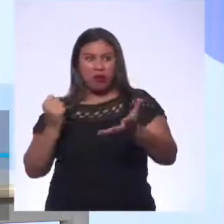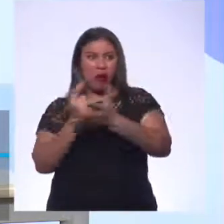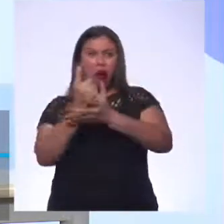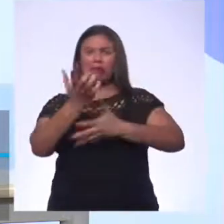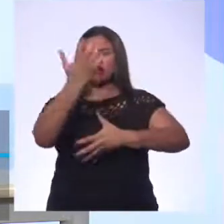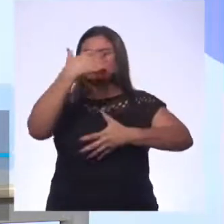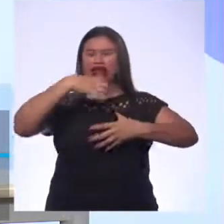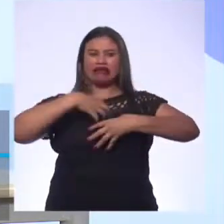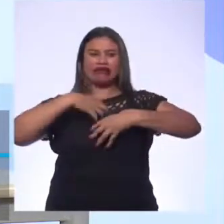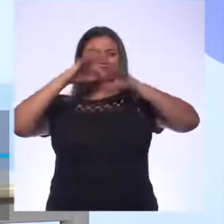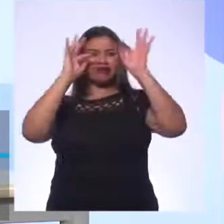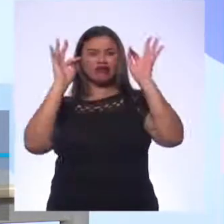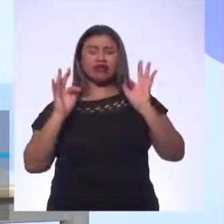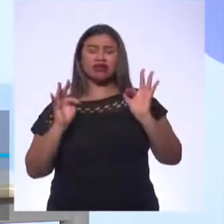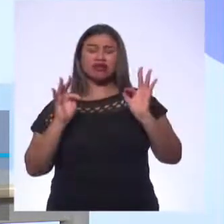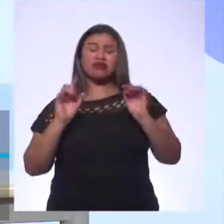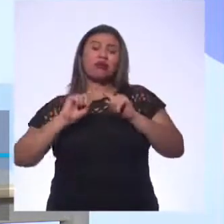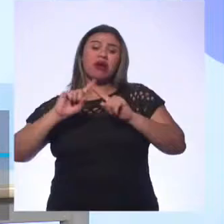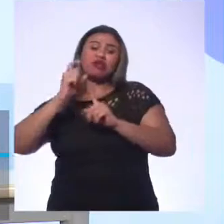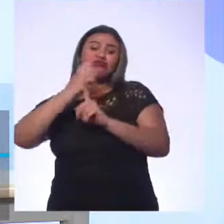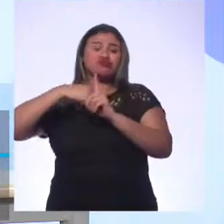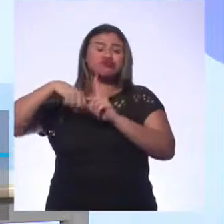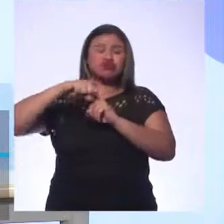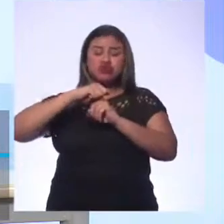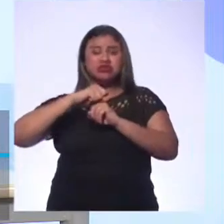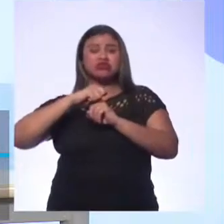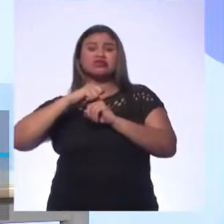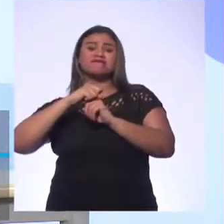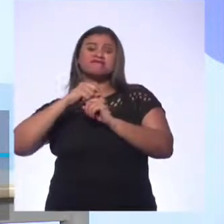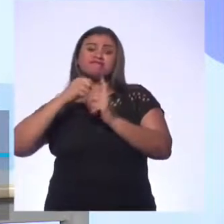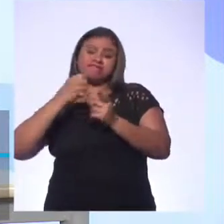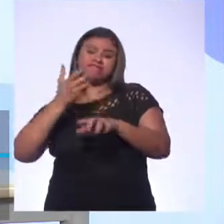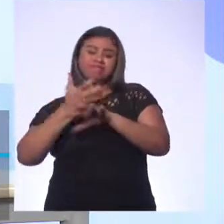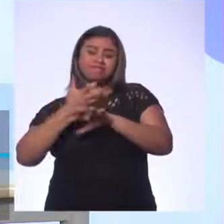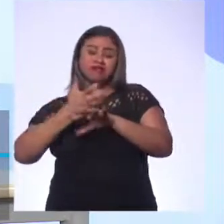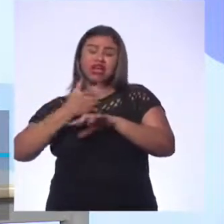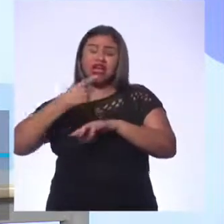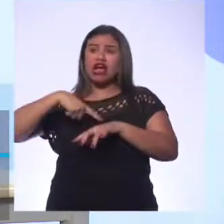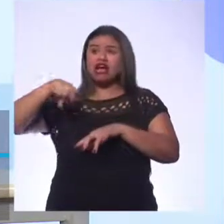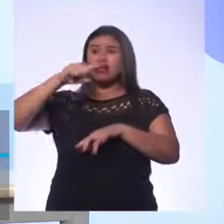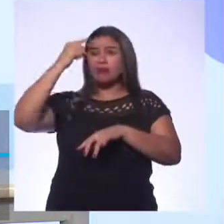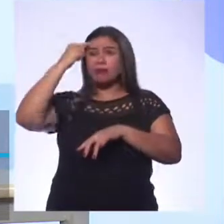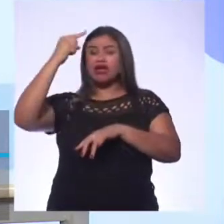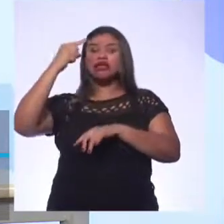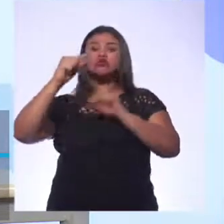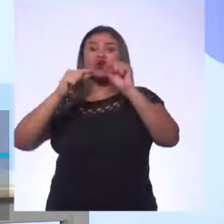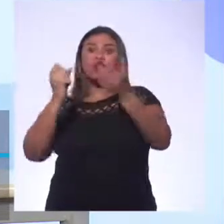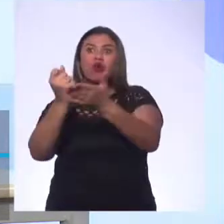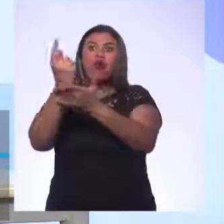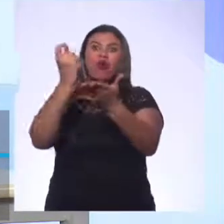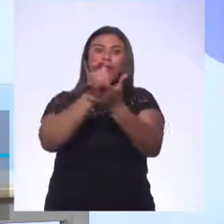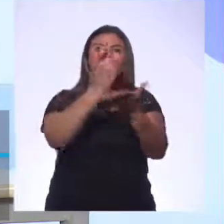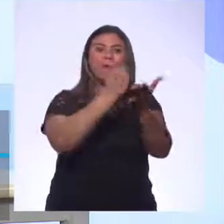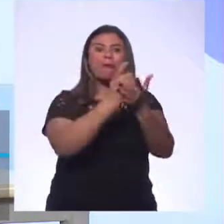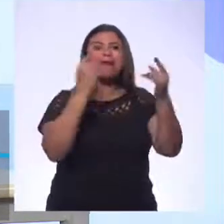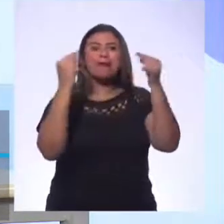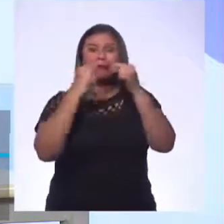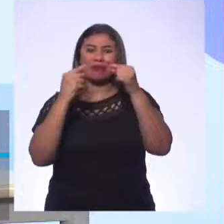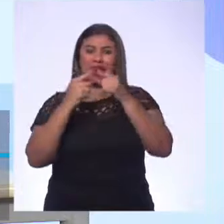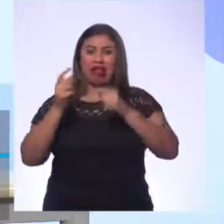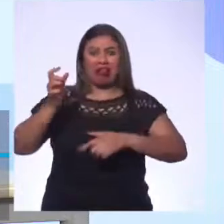especificamente, a gente parte do princípio de que todos nós precisamos do consumo para sobrevivermos. Sim. Então,